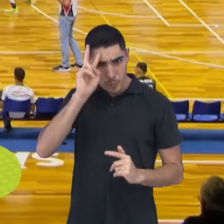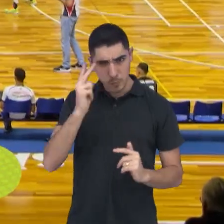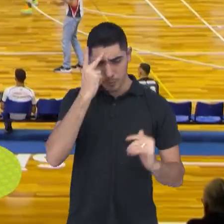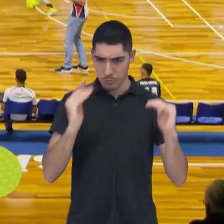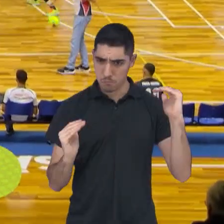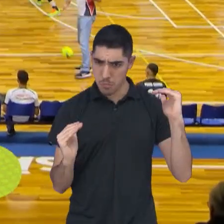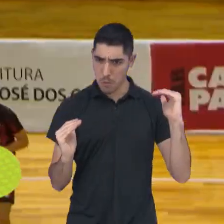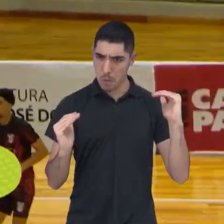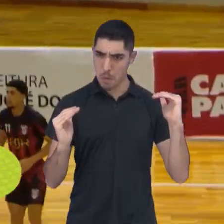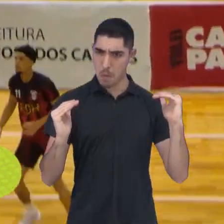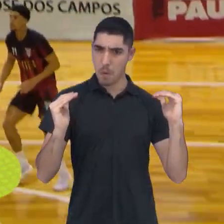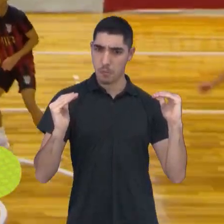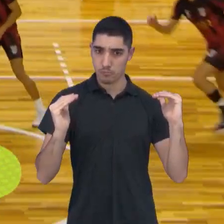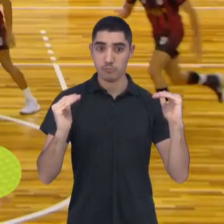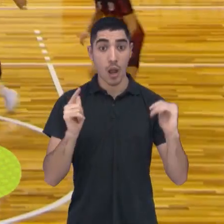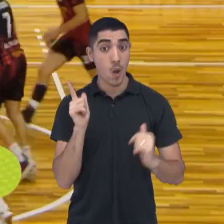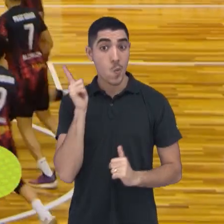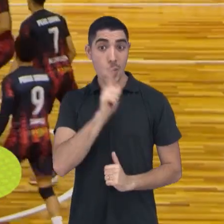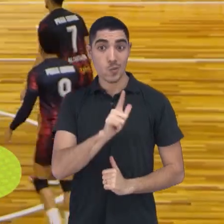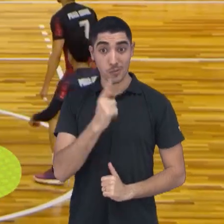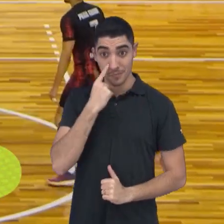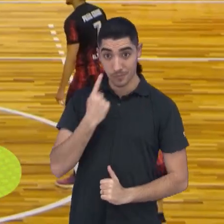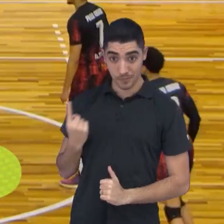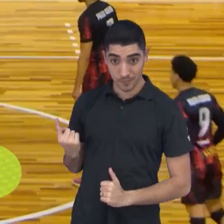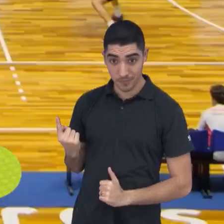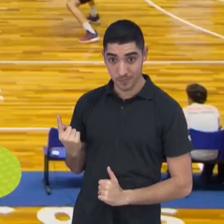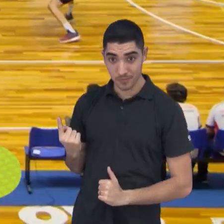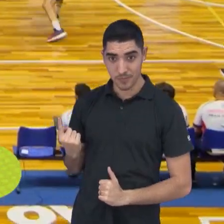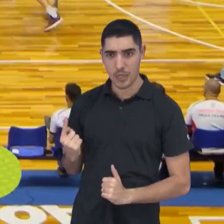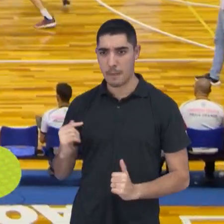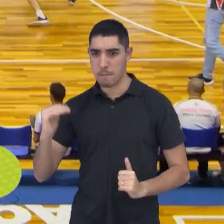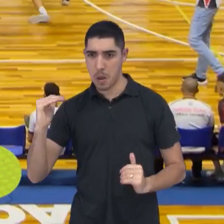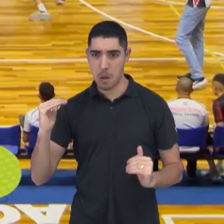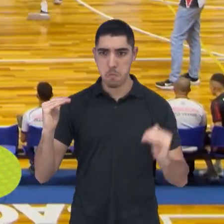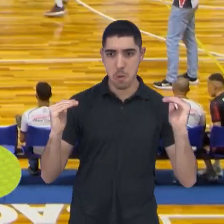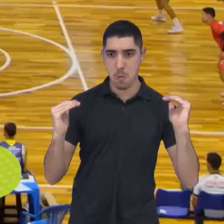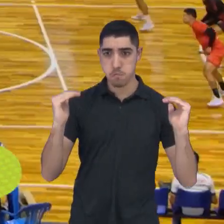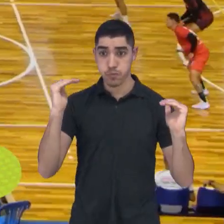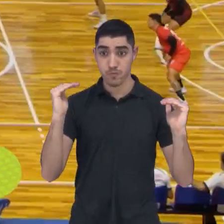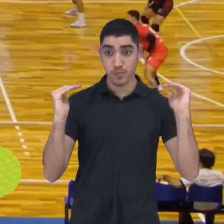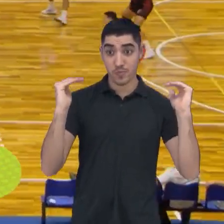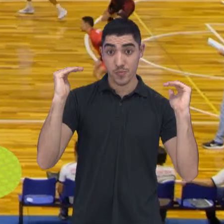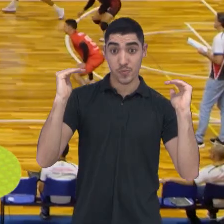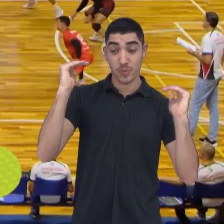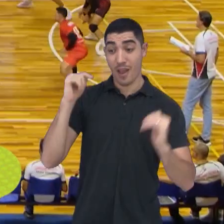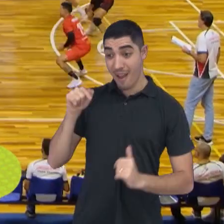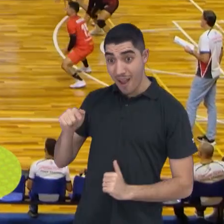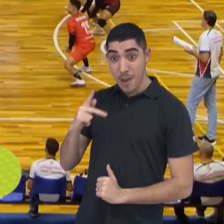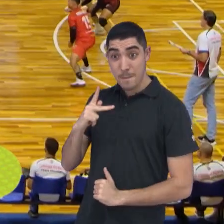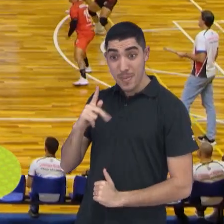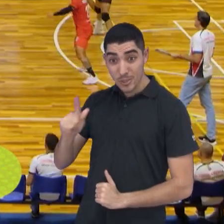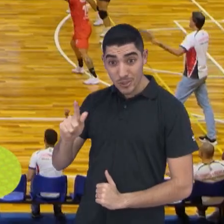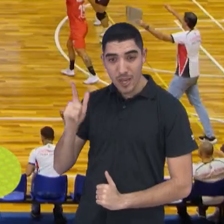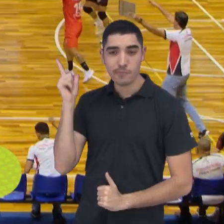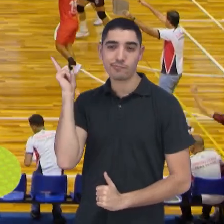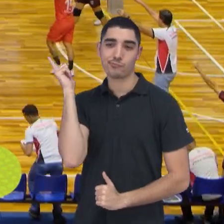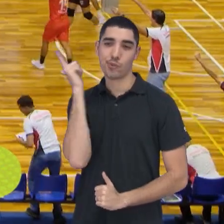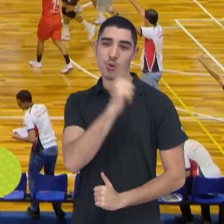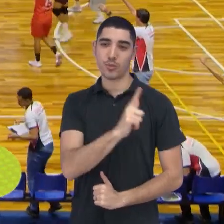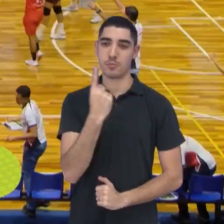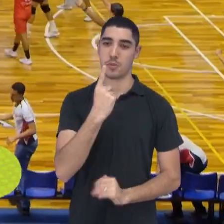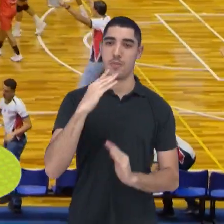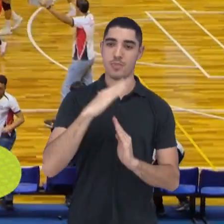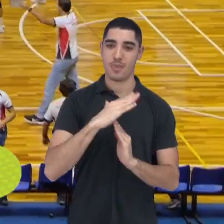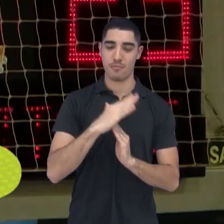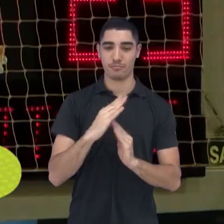ficou equilibrada. E assim foi, ponto lá e ponto cá, até o Praia Grande, com esse bloqueio,